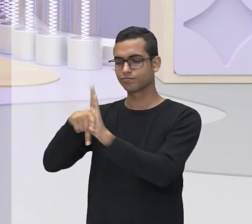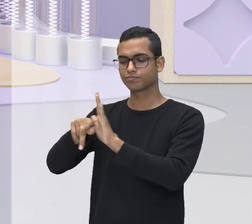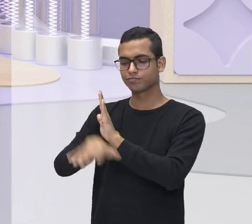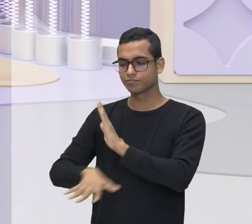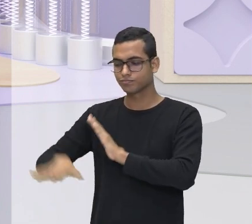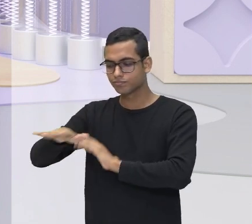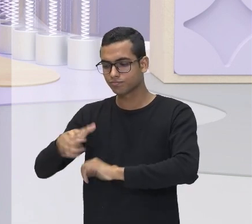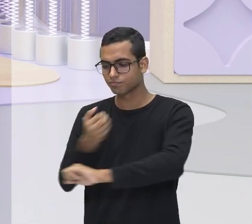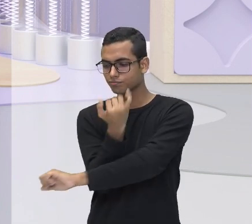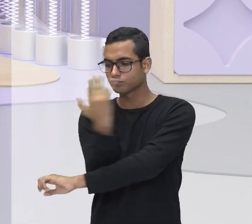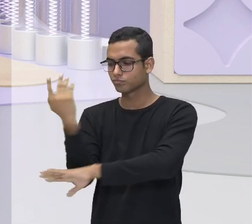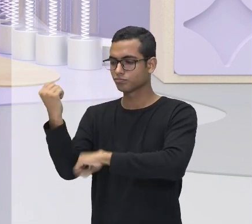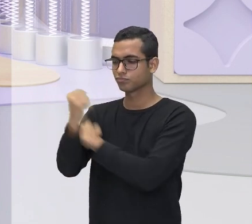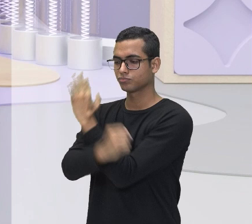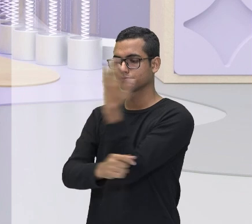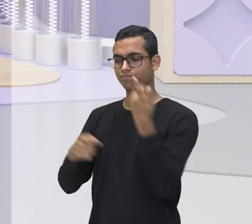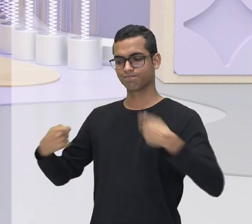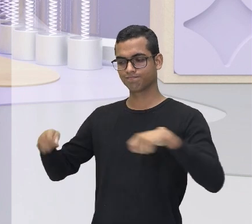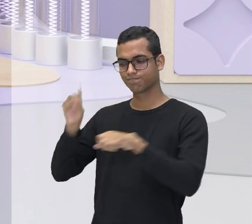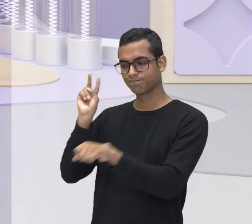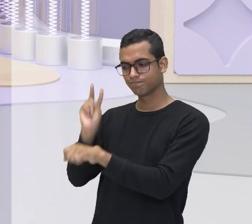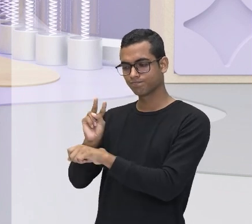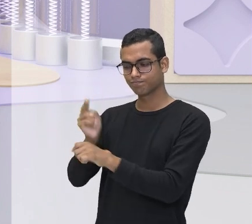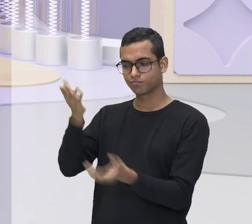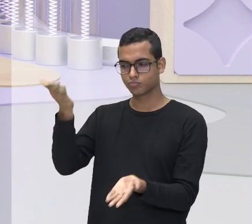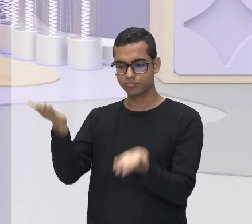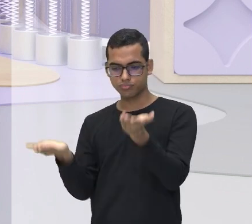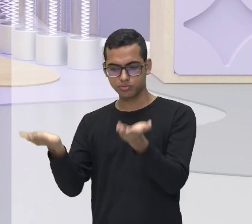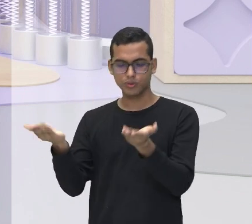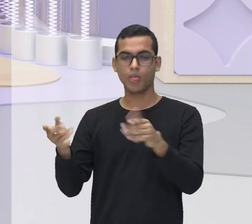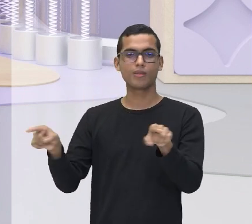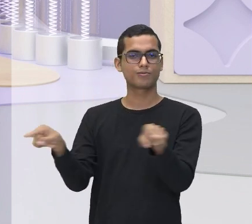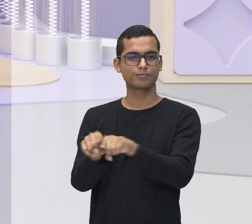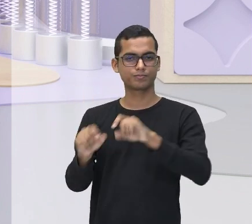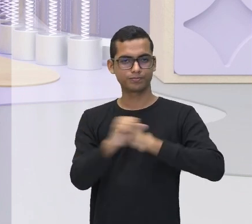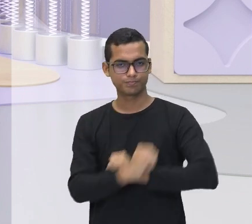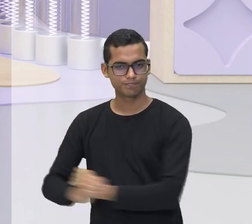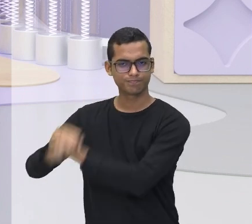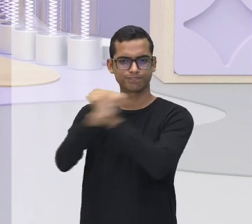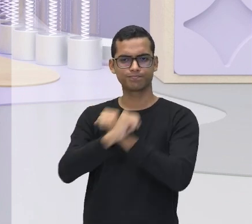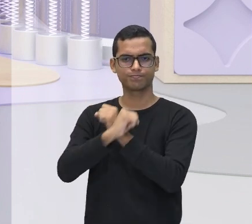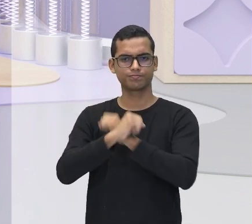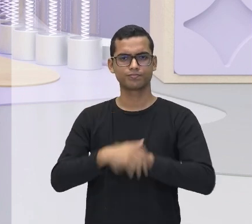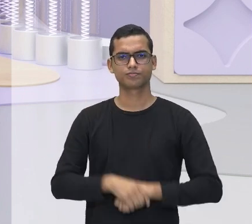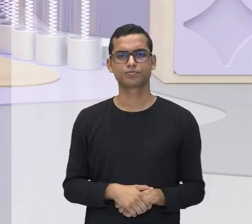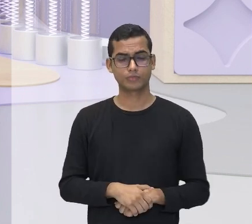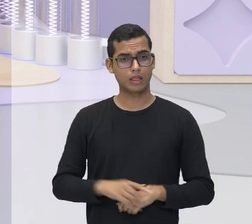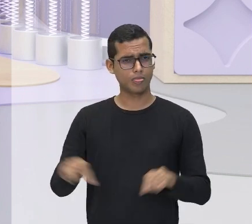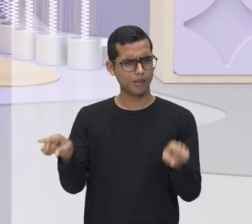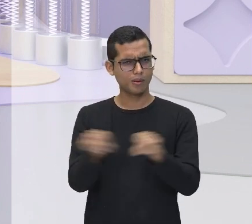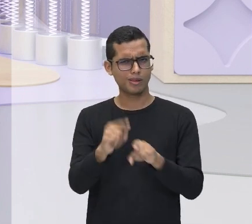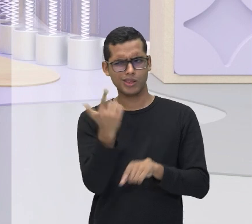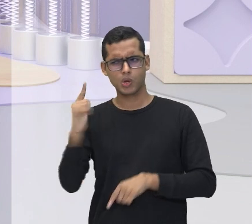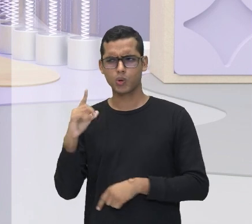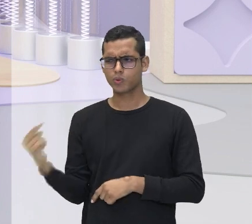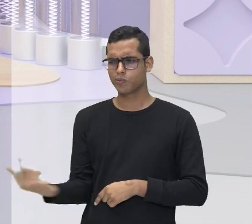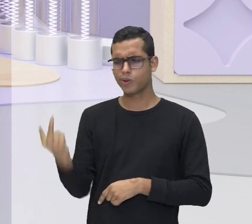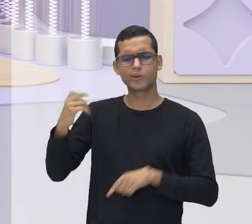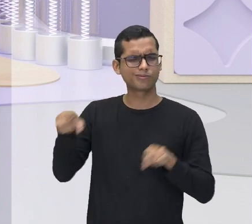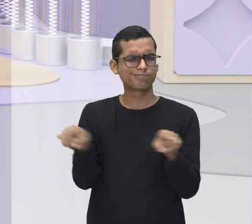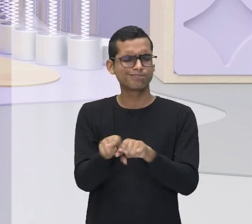ambiente preservado, equilibrado, protegido. Né? E há outros valores também que